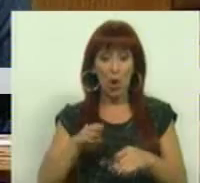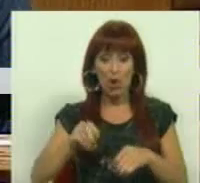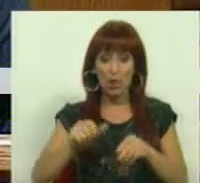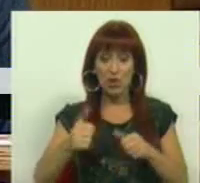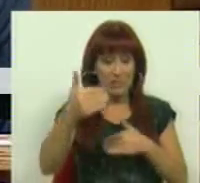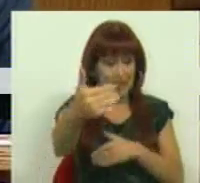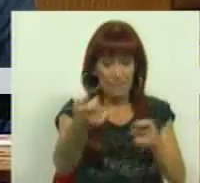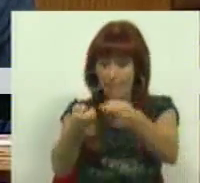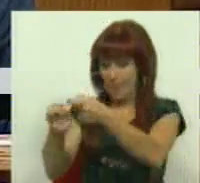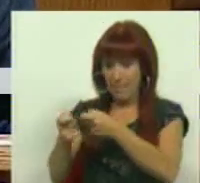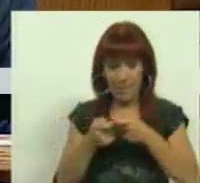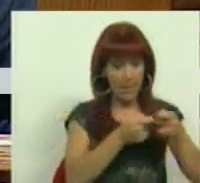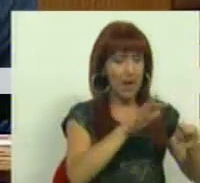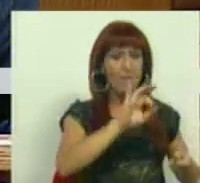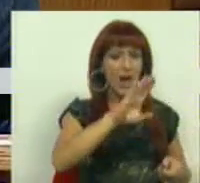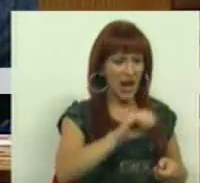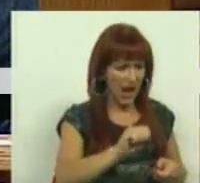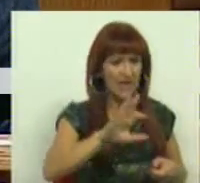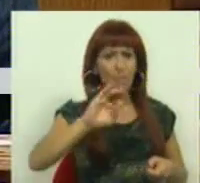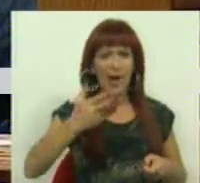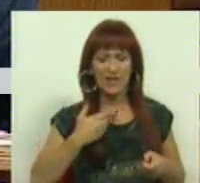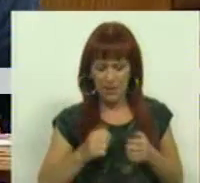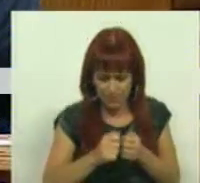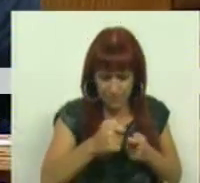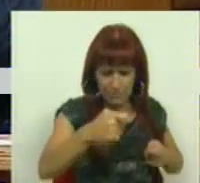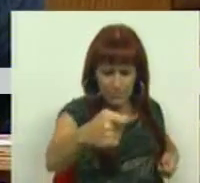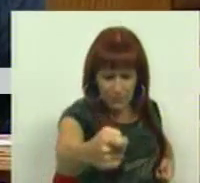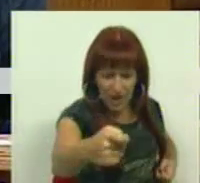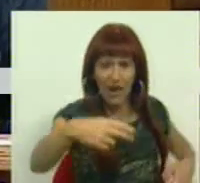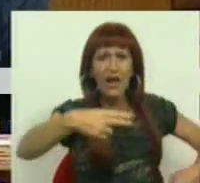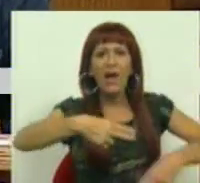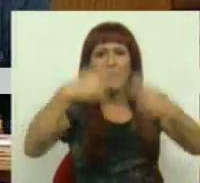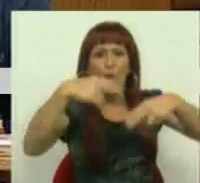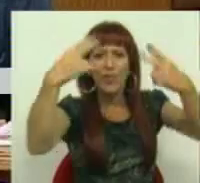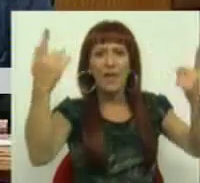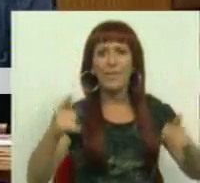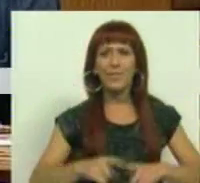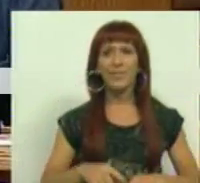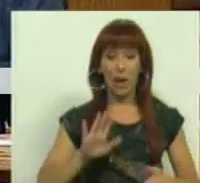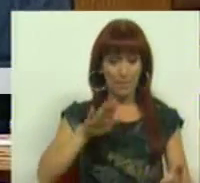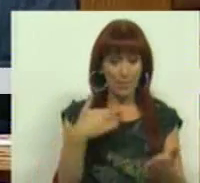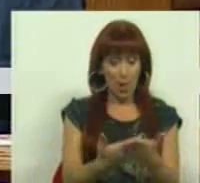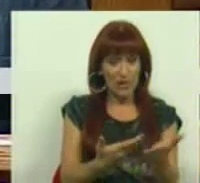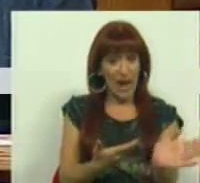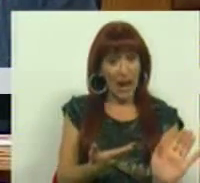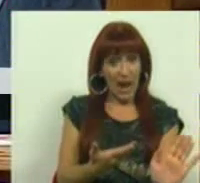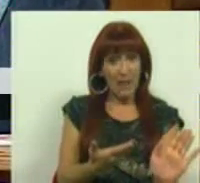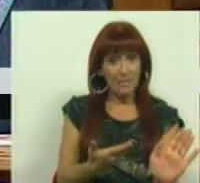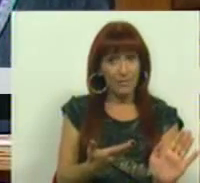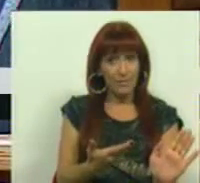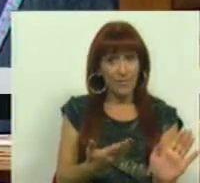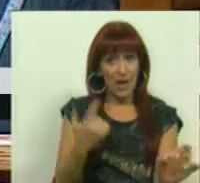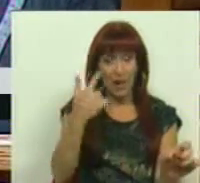concelhos limítrofes, PS e PSD estendem-na até à fronteira. Com esta proposta,